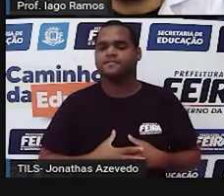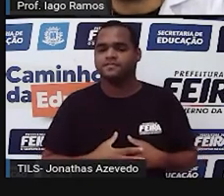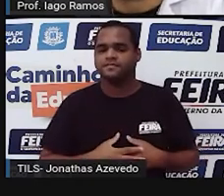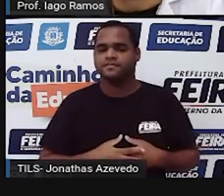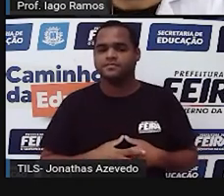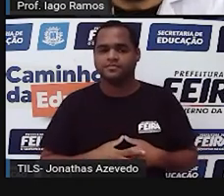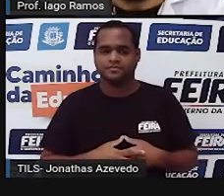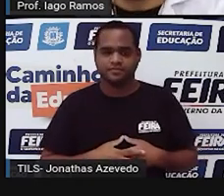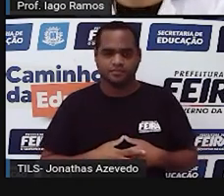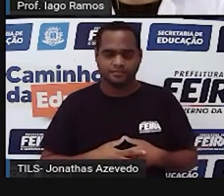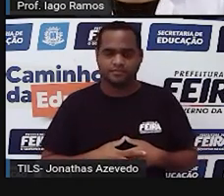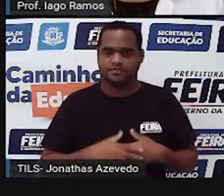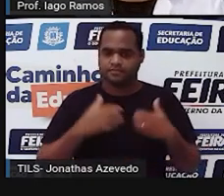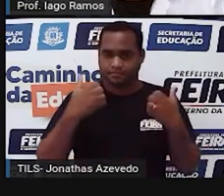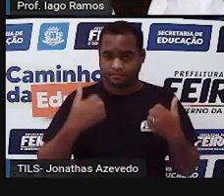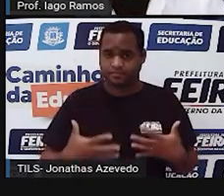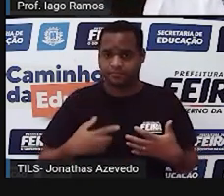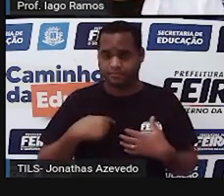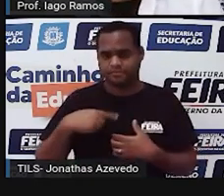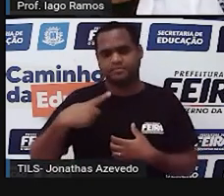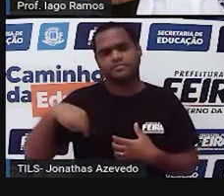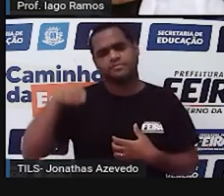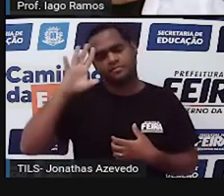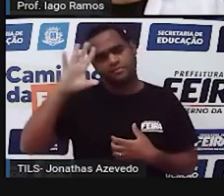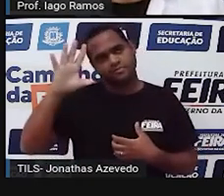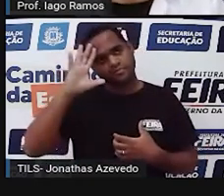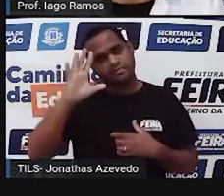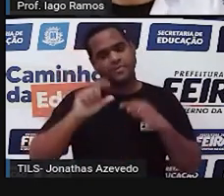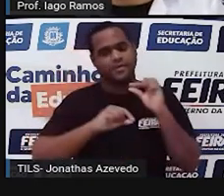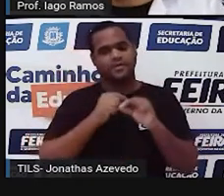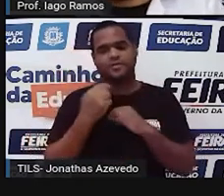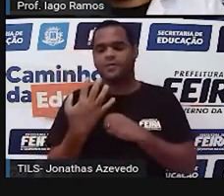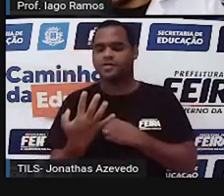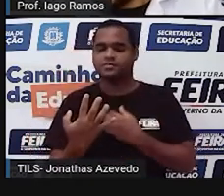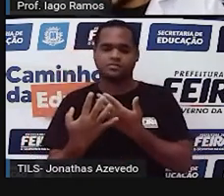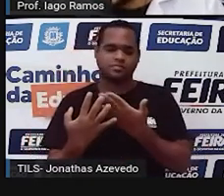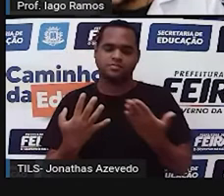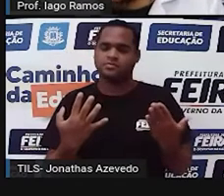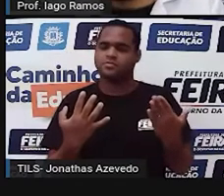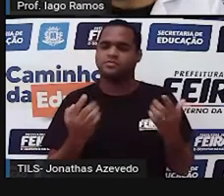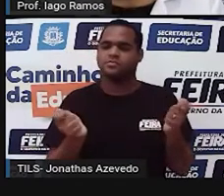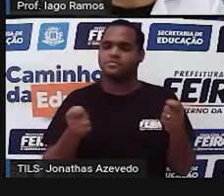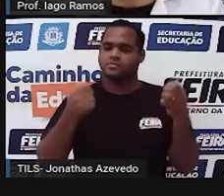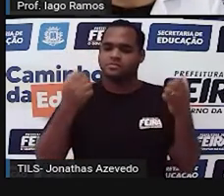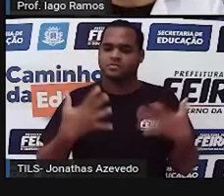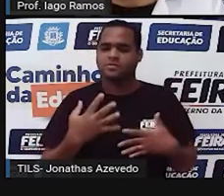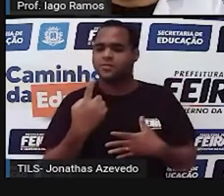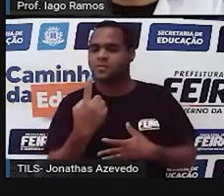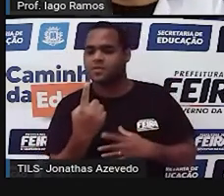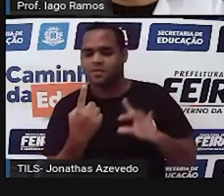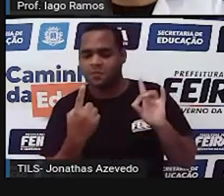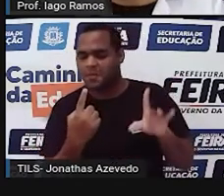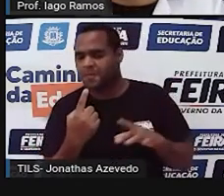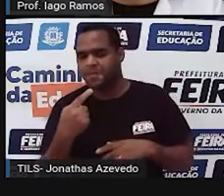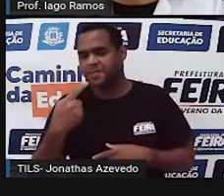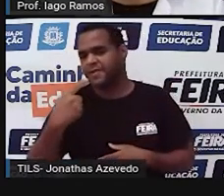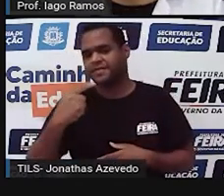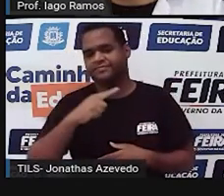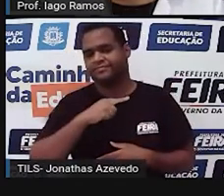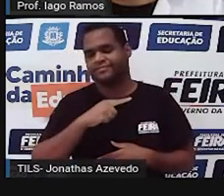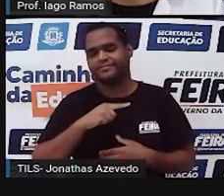gravadas Vamos pensar assim não aí vai de pensar em quatro voltas vamos pensar em uma volta primeiro